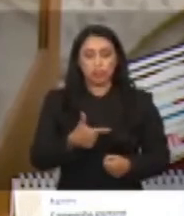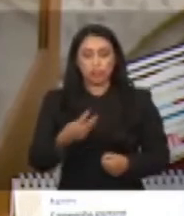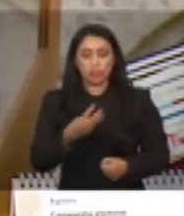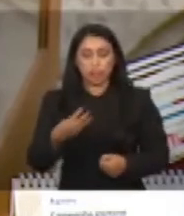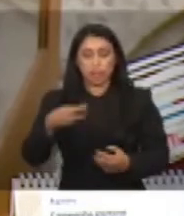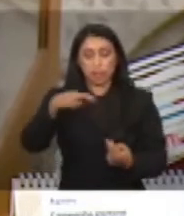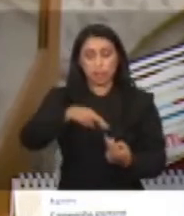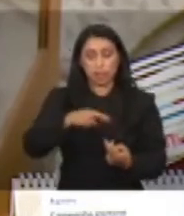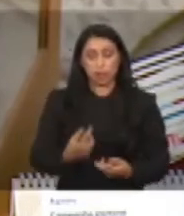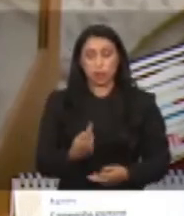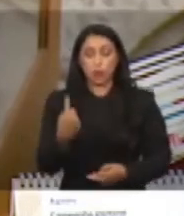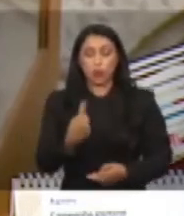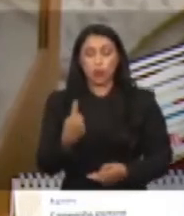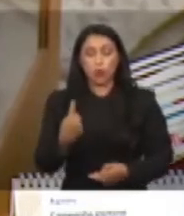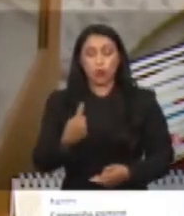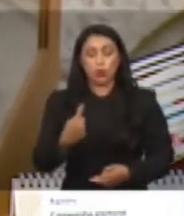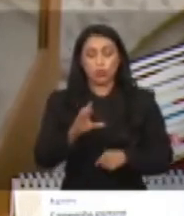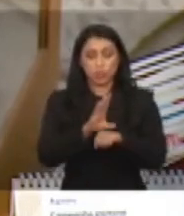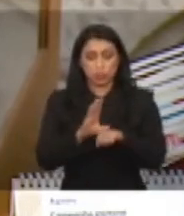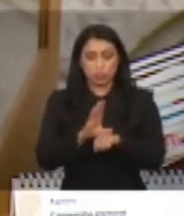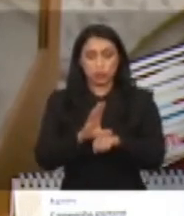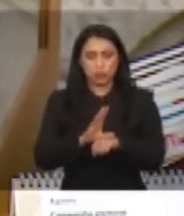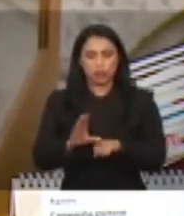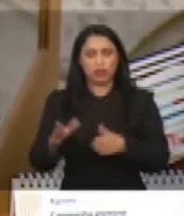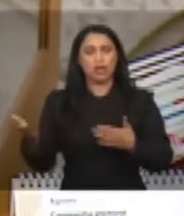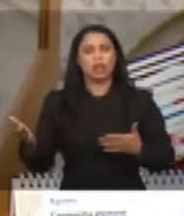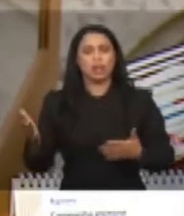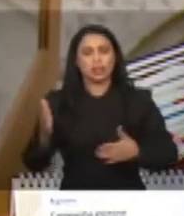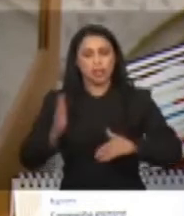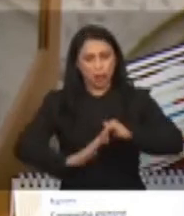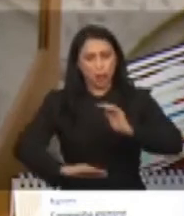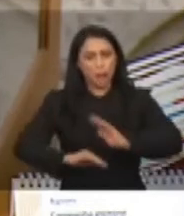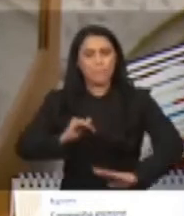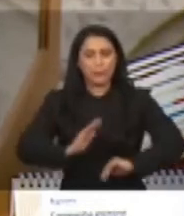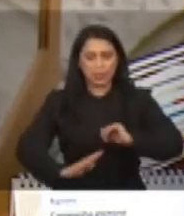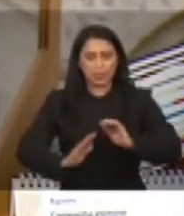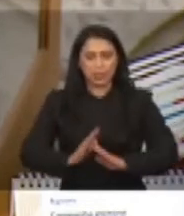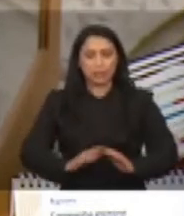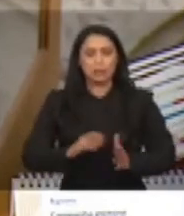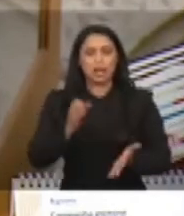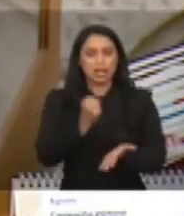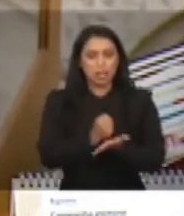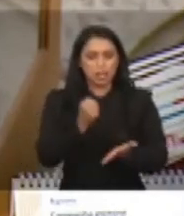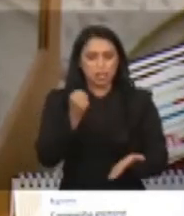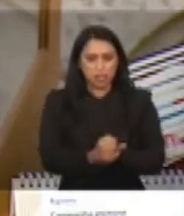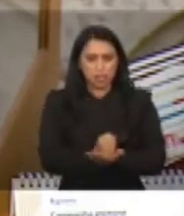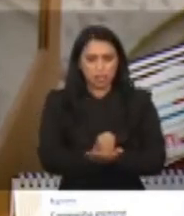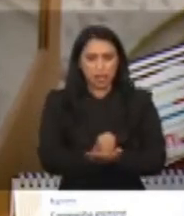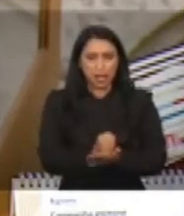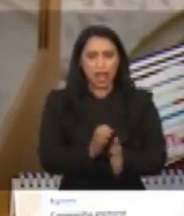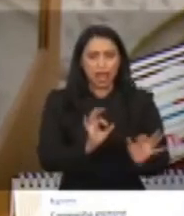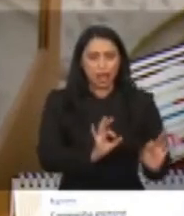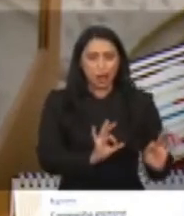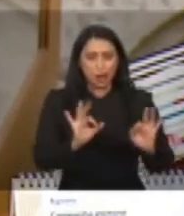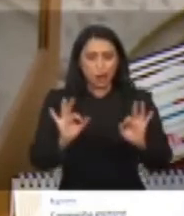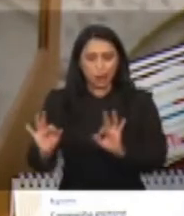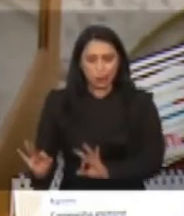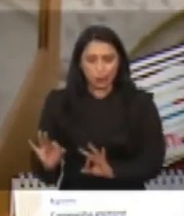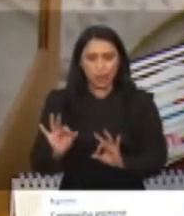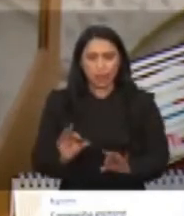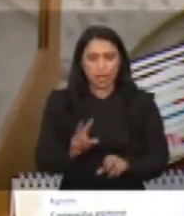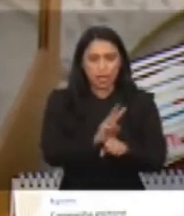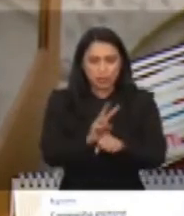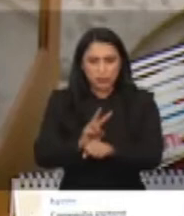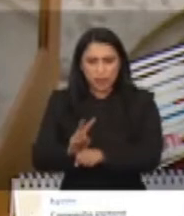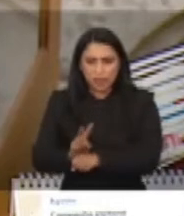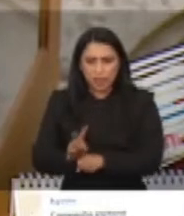da Constituição, tem atribuição para registrar, acompanhar e fiscalizar as concessões de direitos de pesquisa